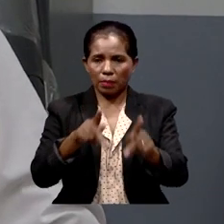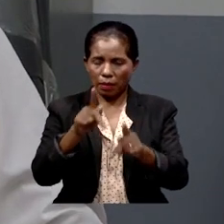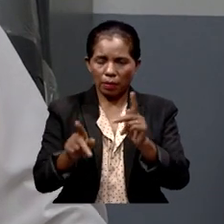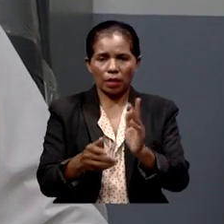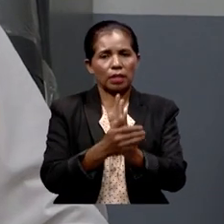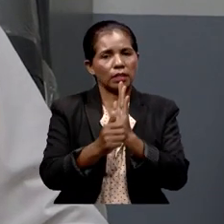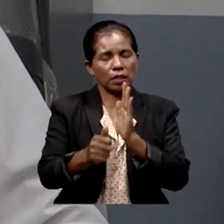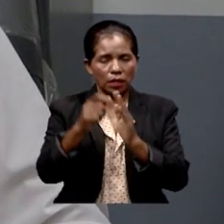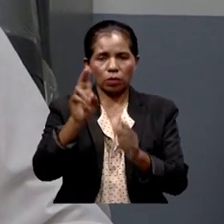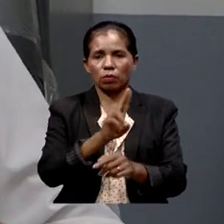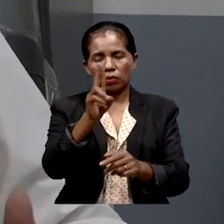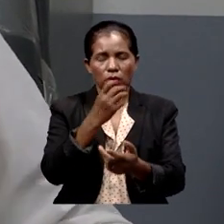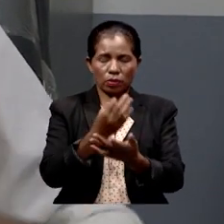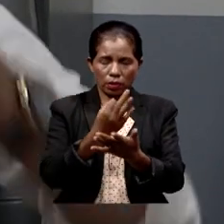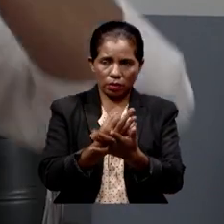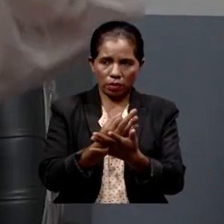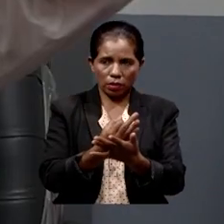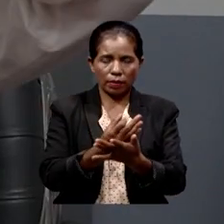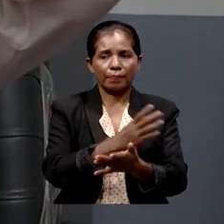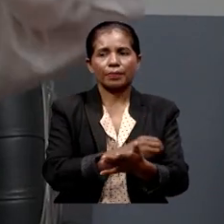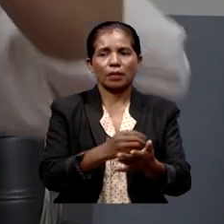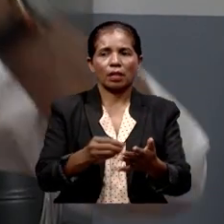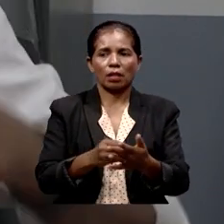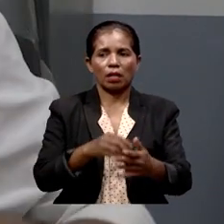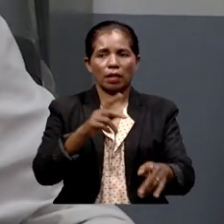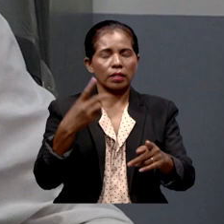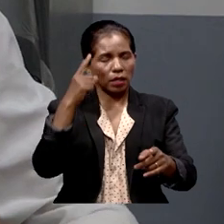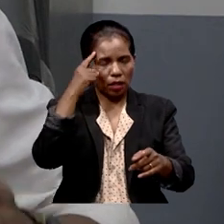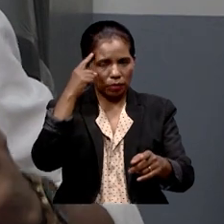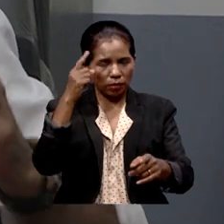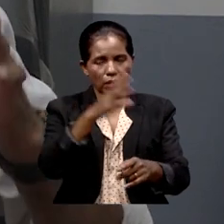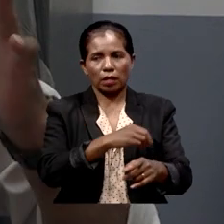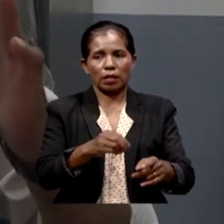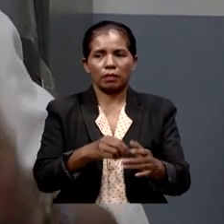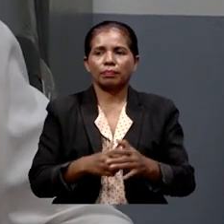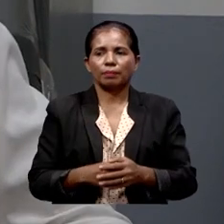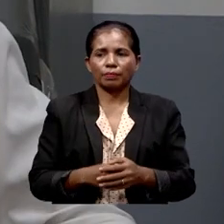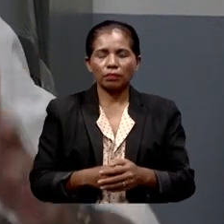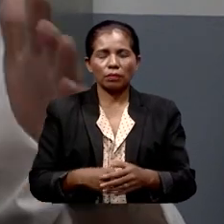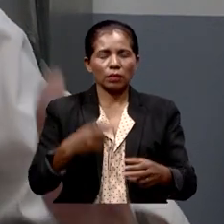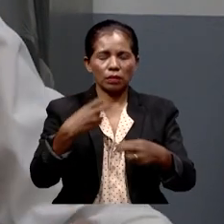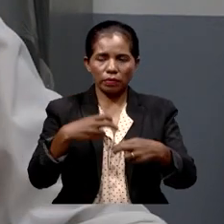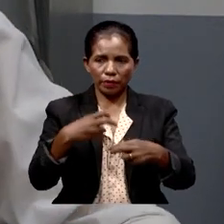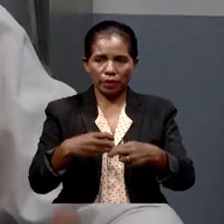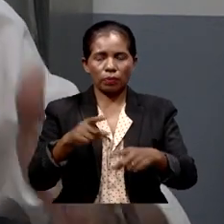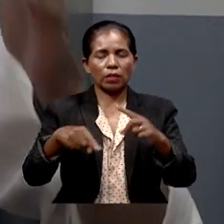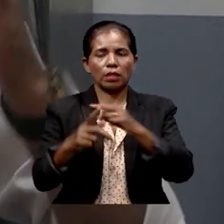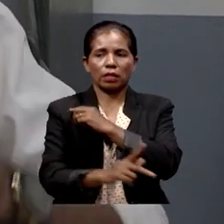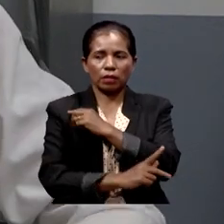beke problema depois mindset itane hanoi ne beke hanoi ngataka failanso ne vai hire he